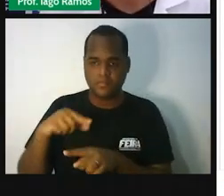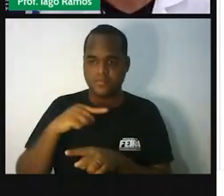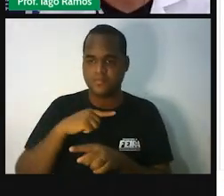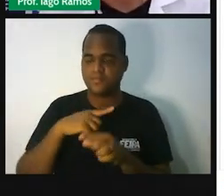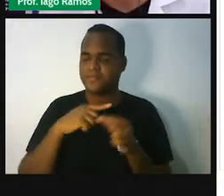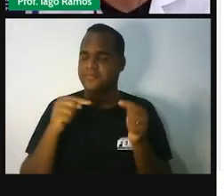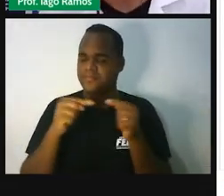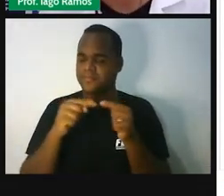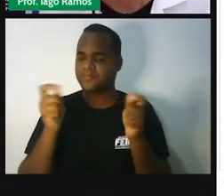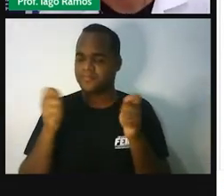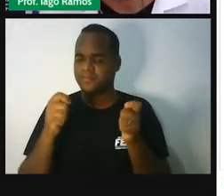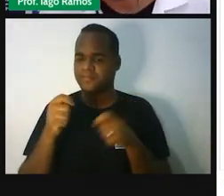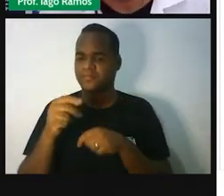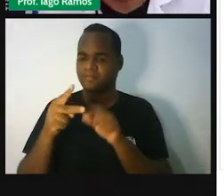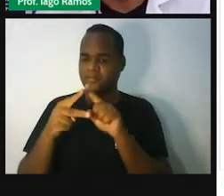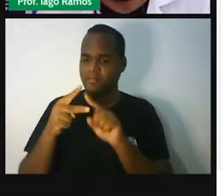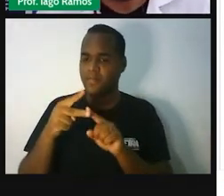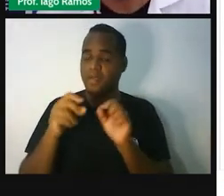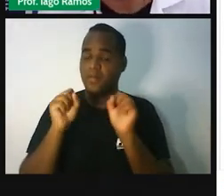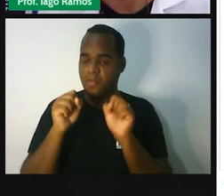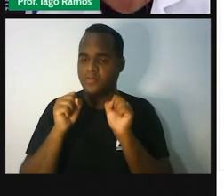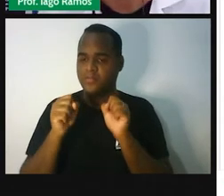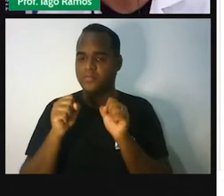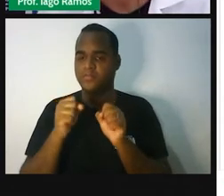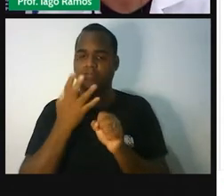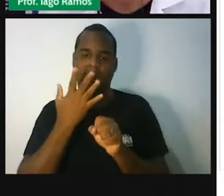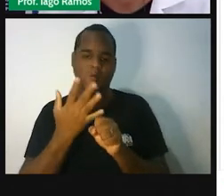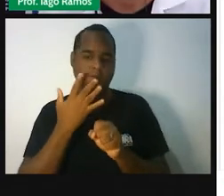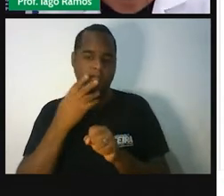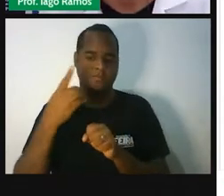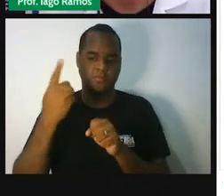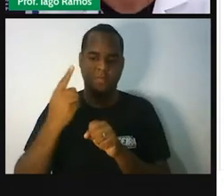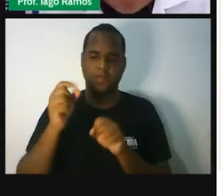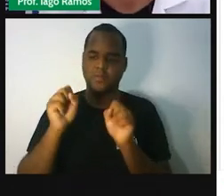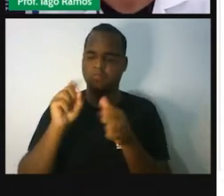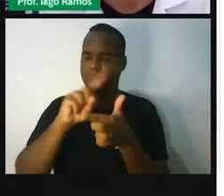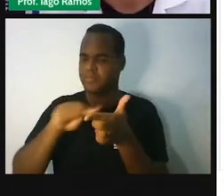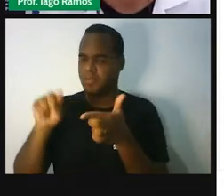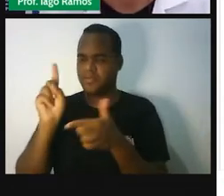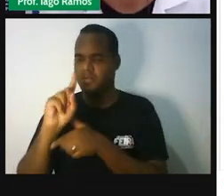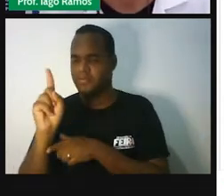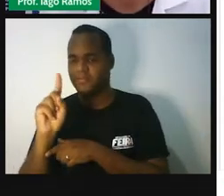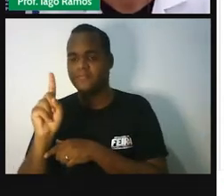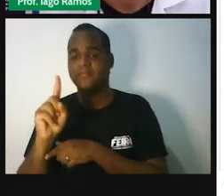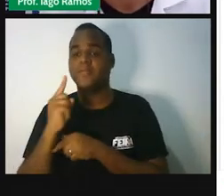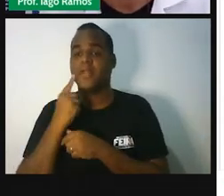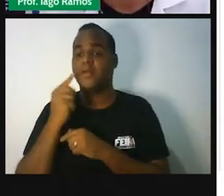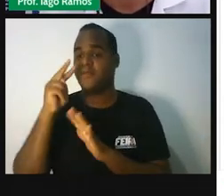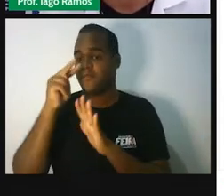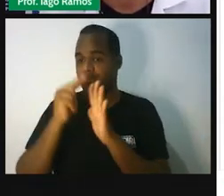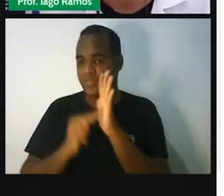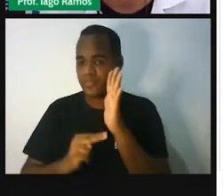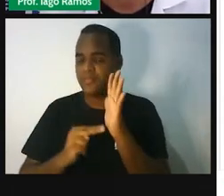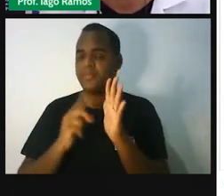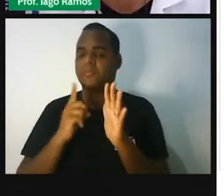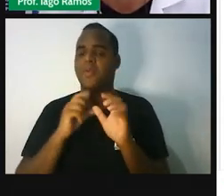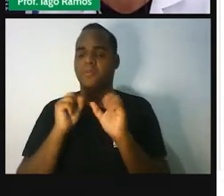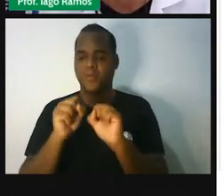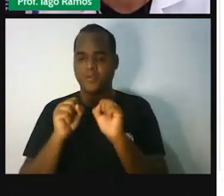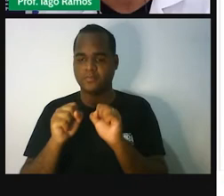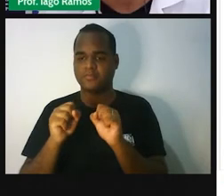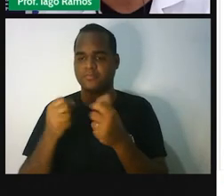pode fazer a segunda pipa com a mesma cor da primeira, não tem problema, porque aqui na leitura da